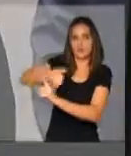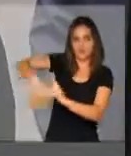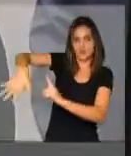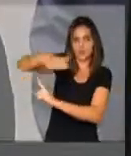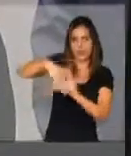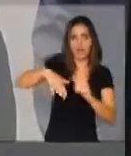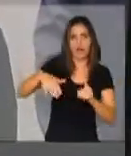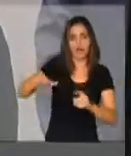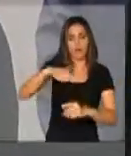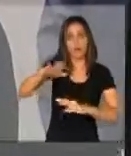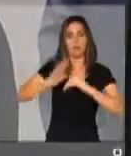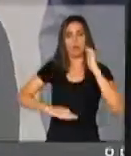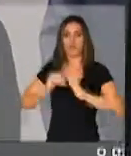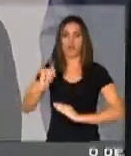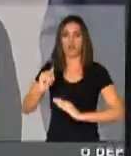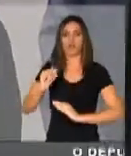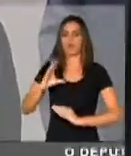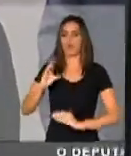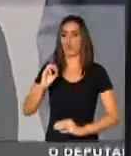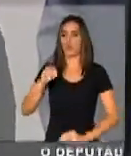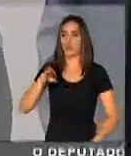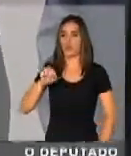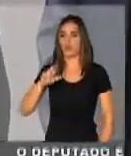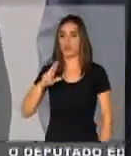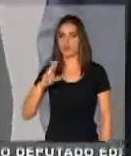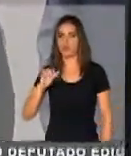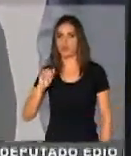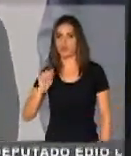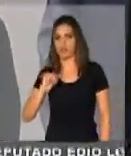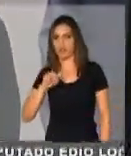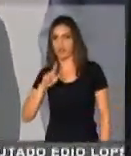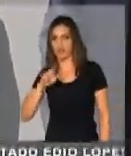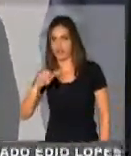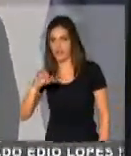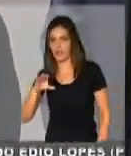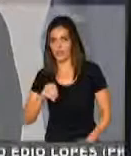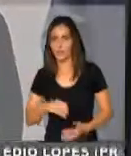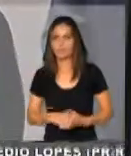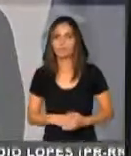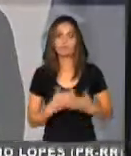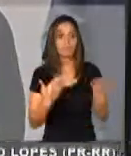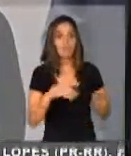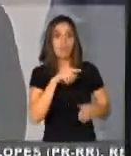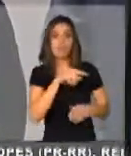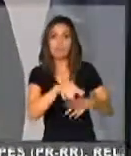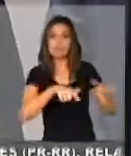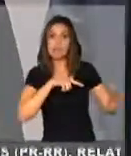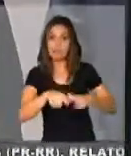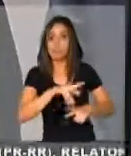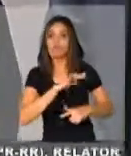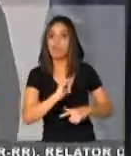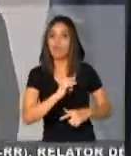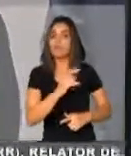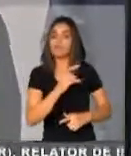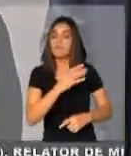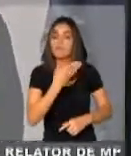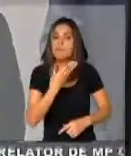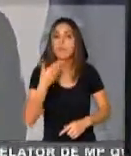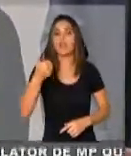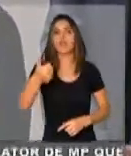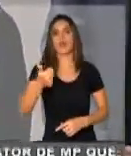dos comerciários. E esse trabalho agora, esse investimento, vai melhorar